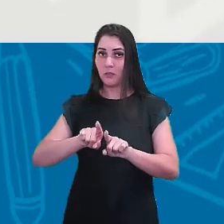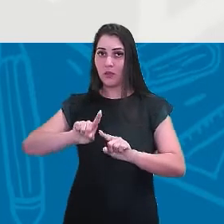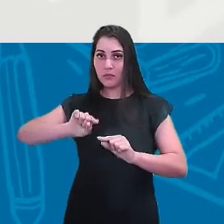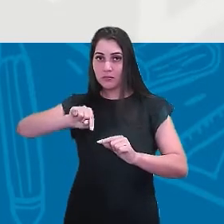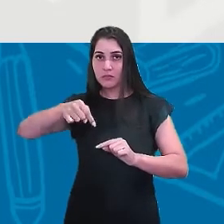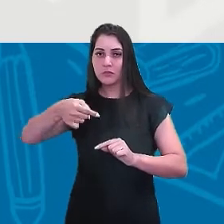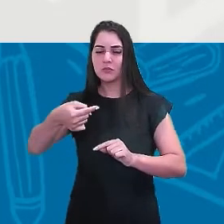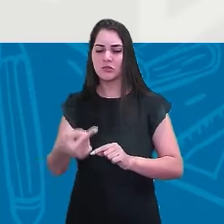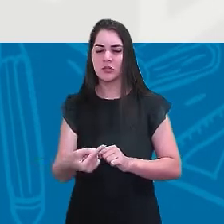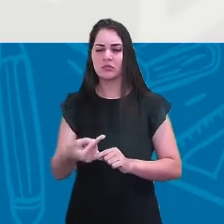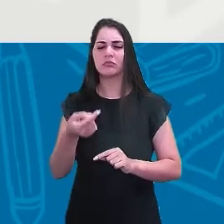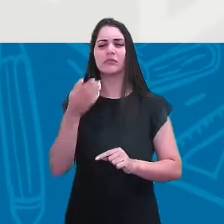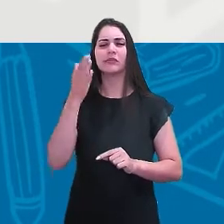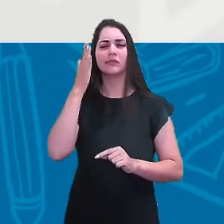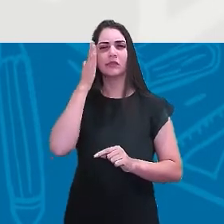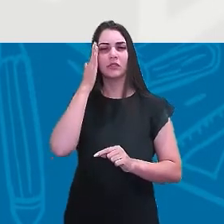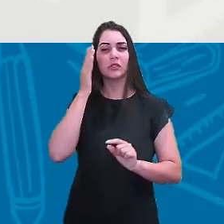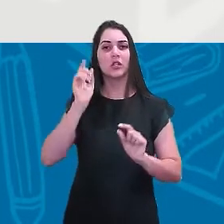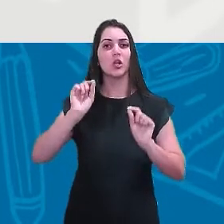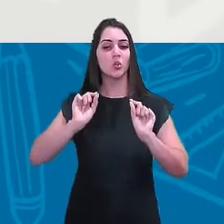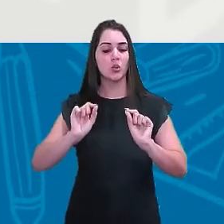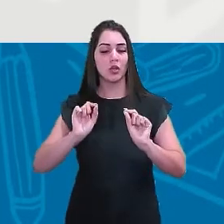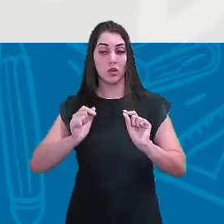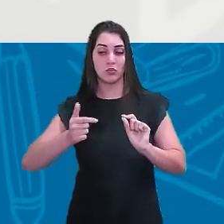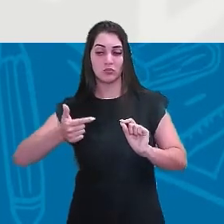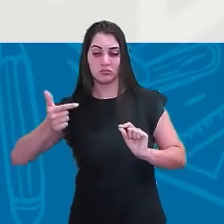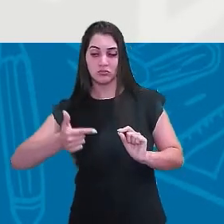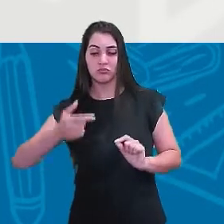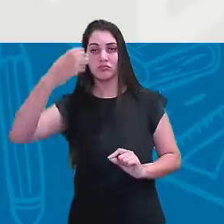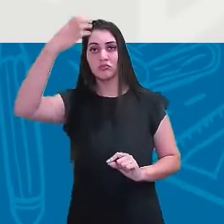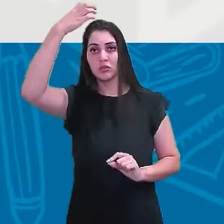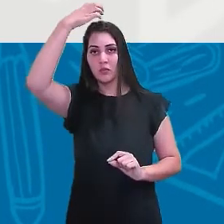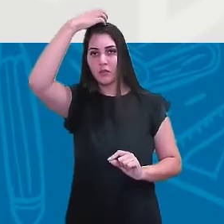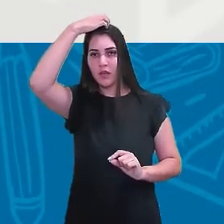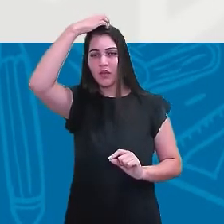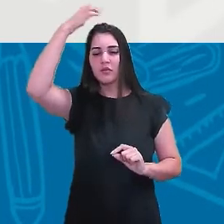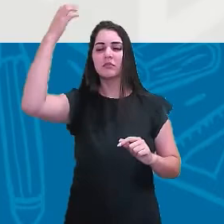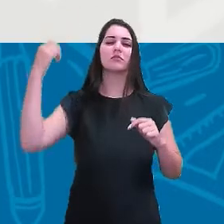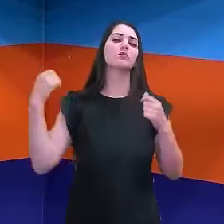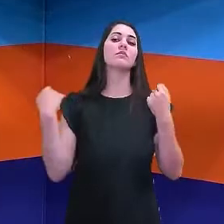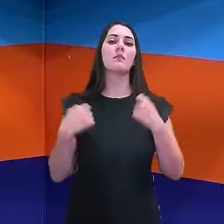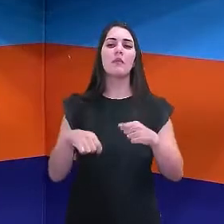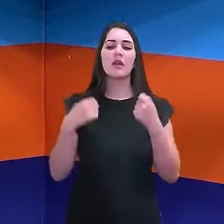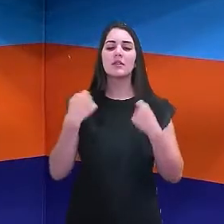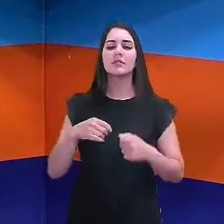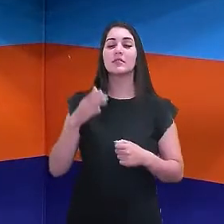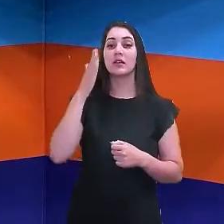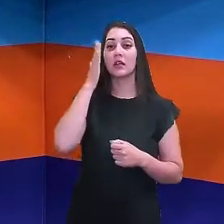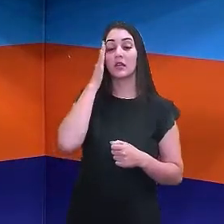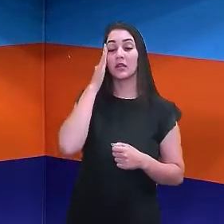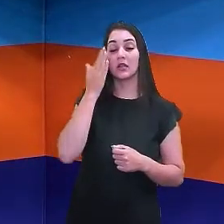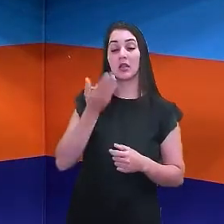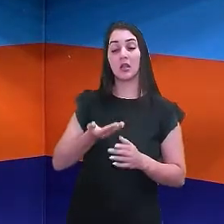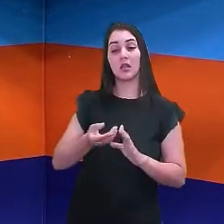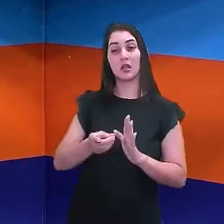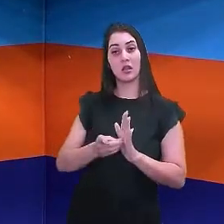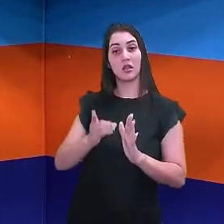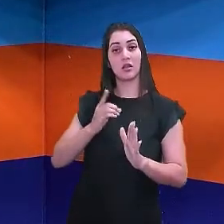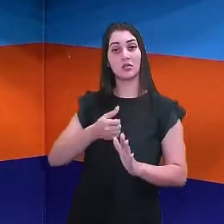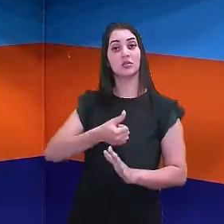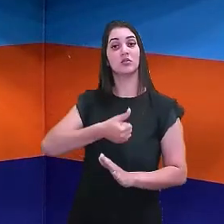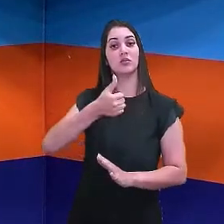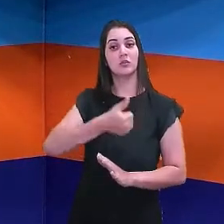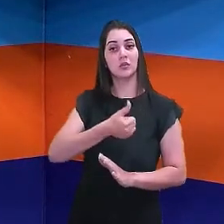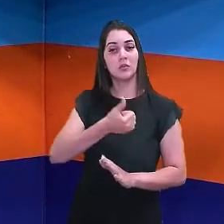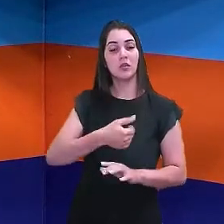para a gente entender o Segundo Império, foi necessário a gente entender o primeiro, foi necessário a gente entender o